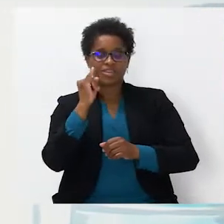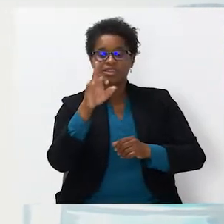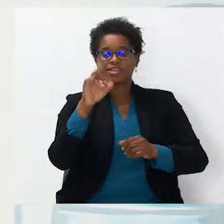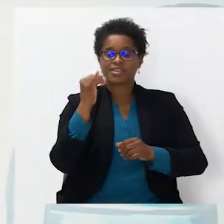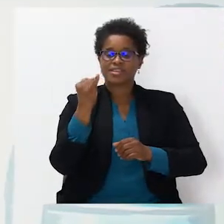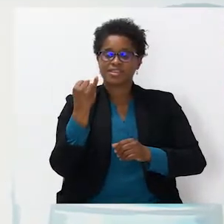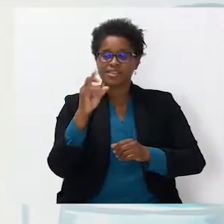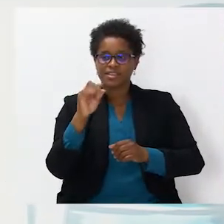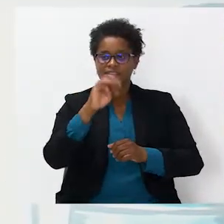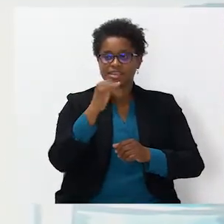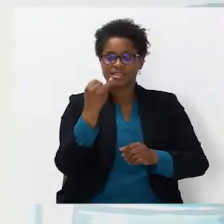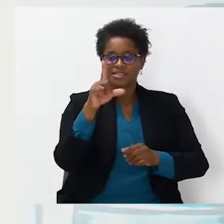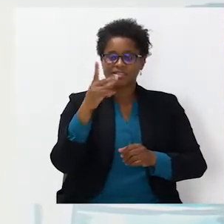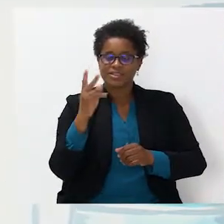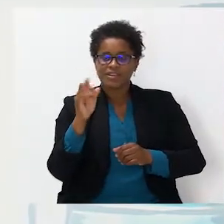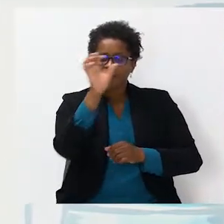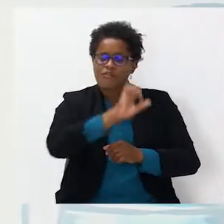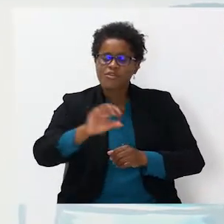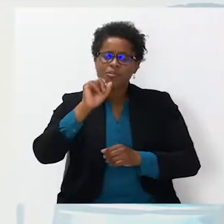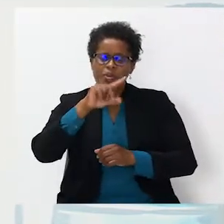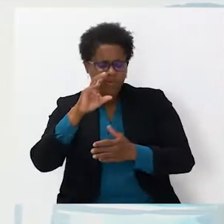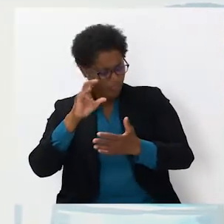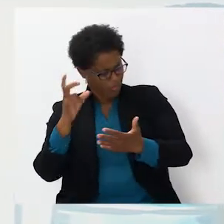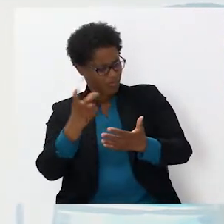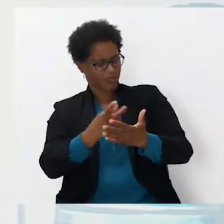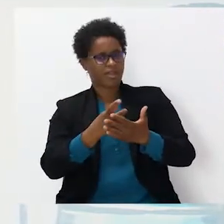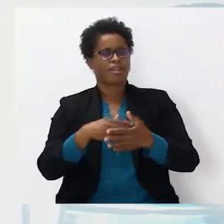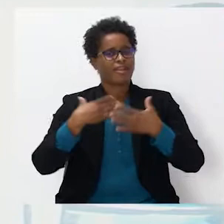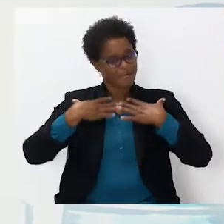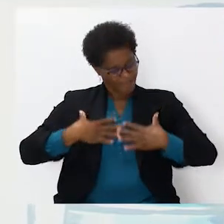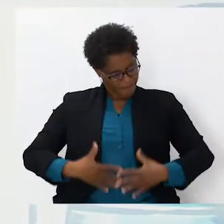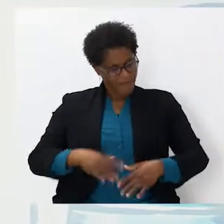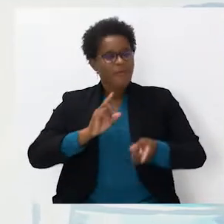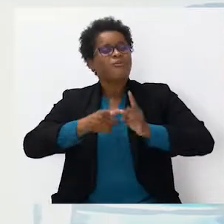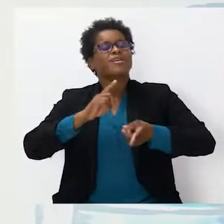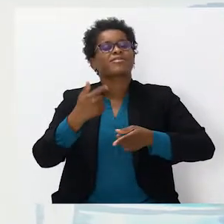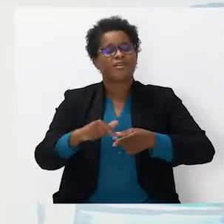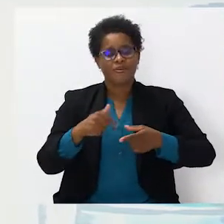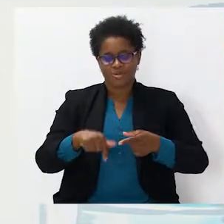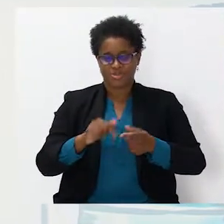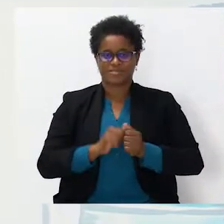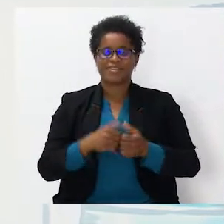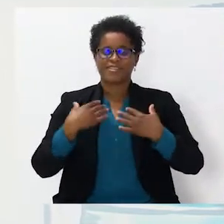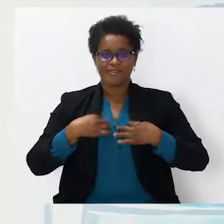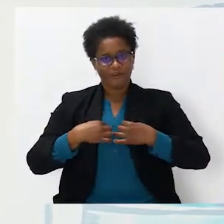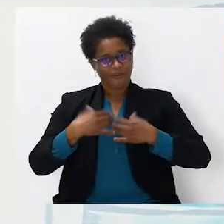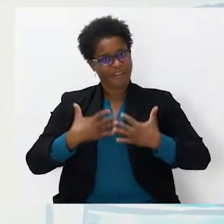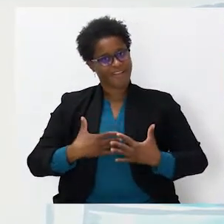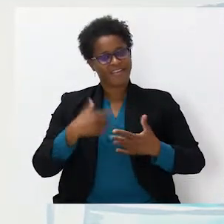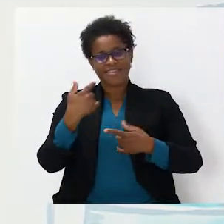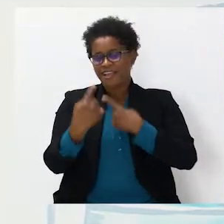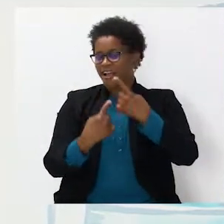Silva. Vocês podem observar a minha bata, o que tem hoje? Tem aqui